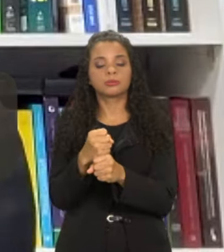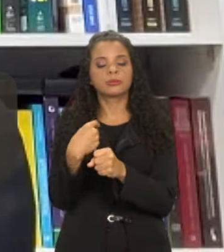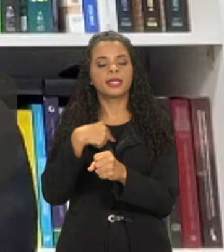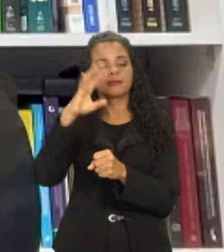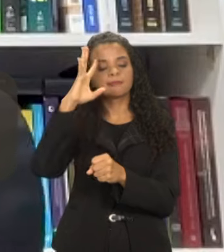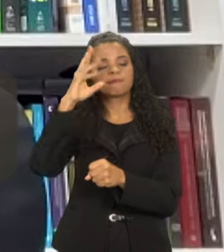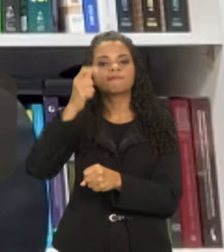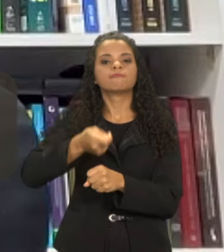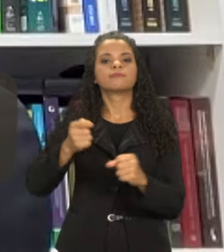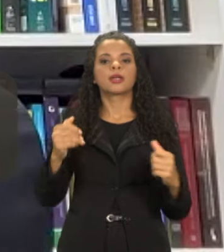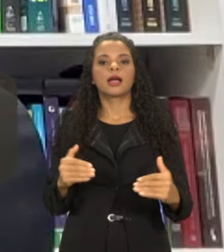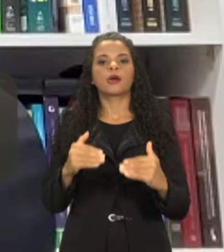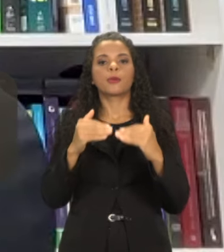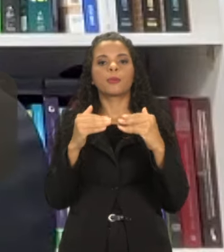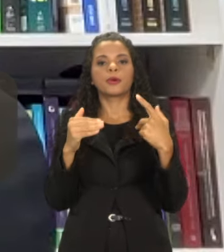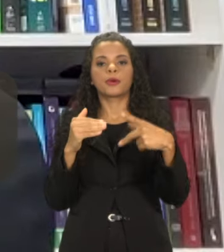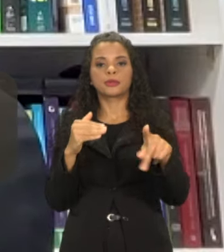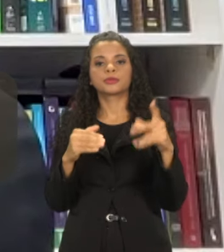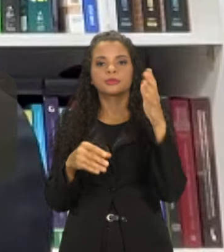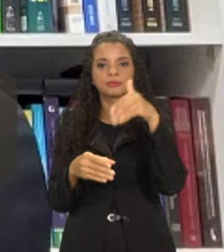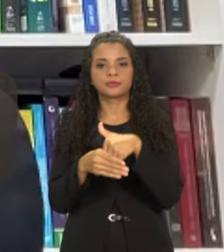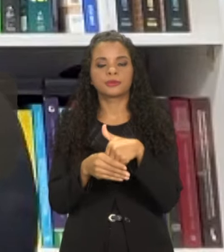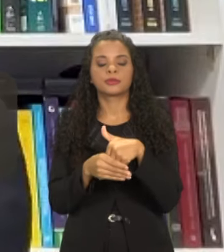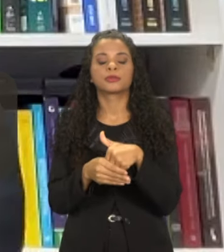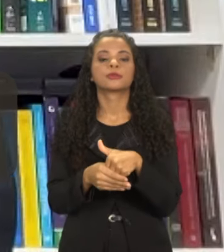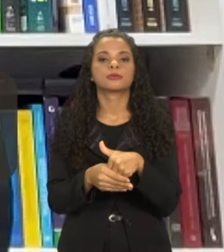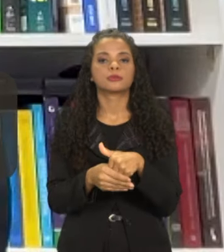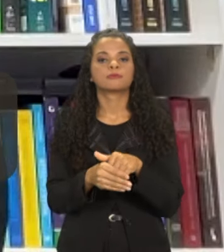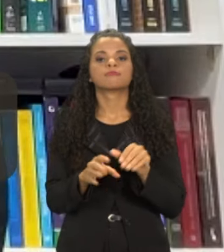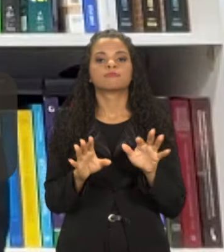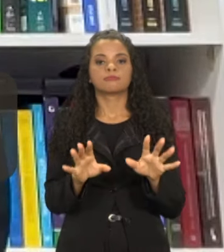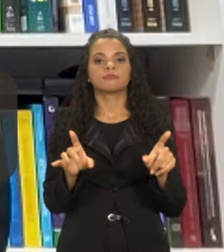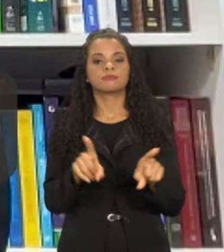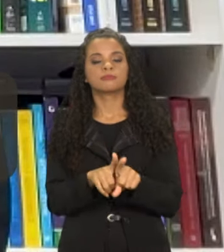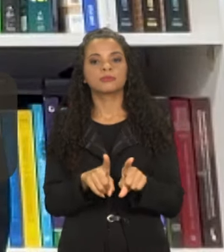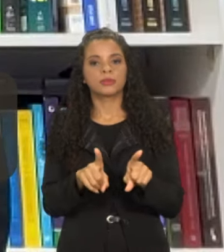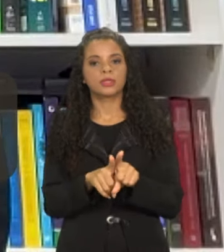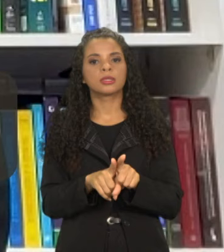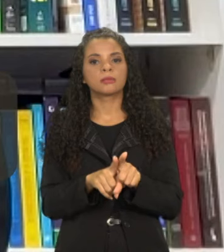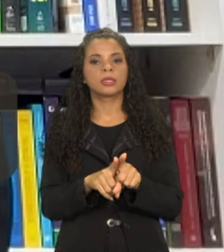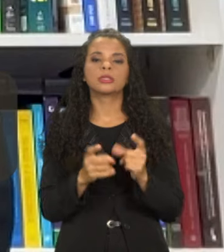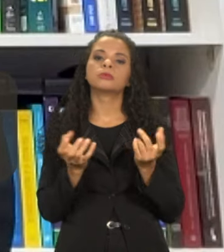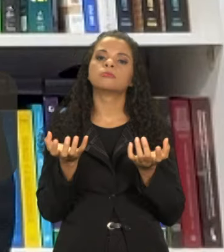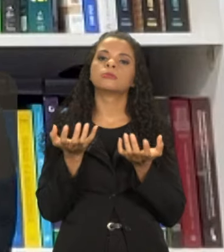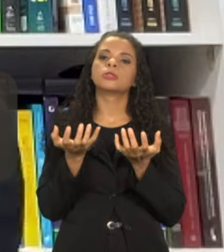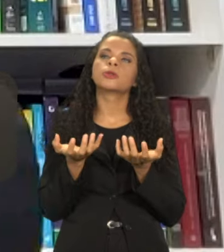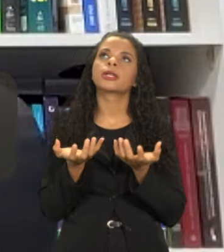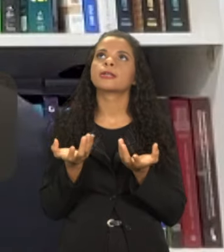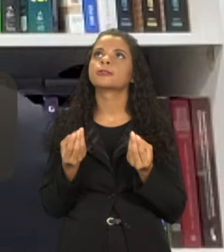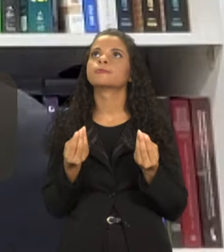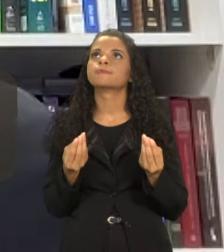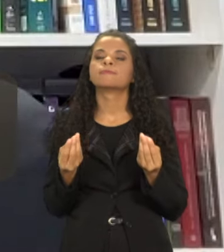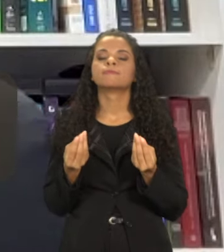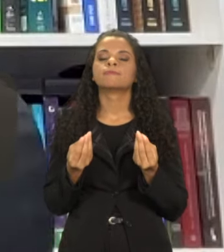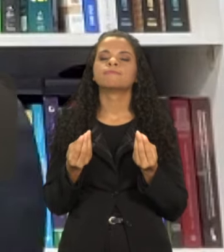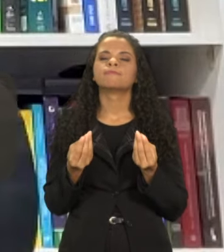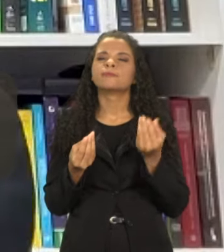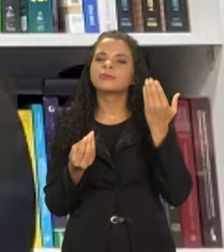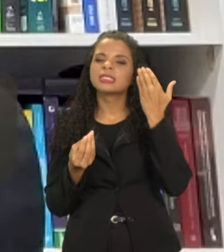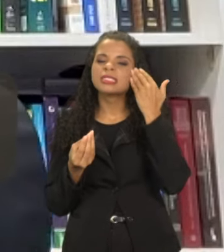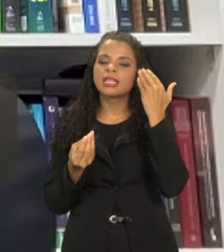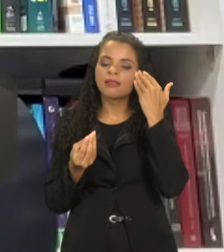liminar. O que também eu gostaria de, digamos assim, pré-compreender